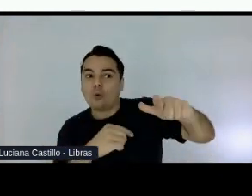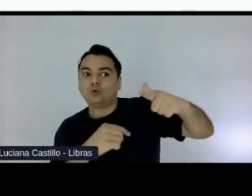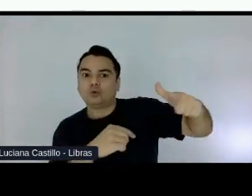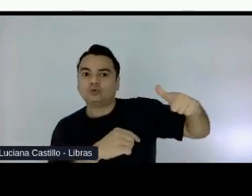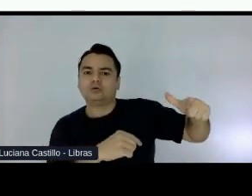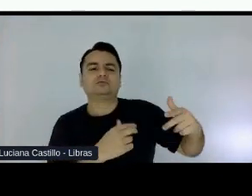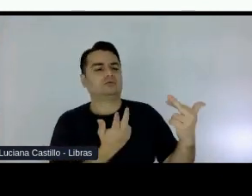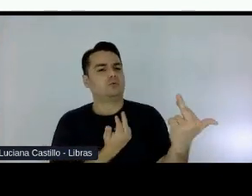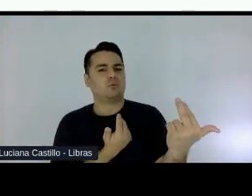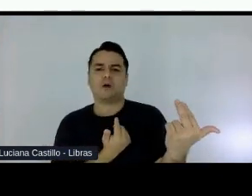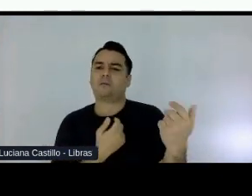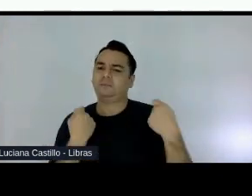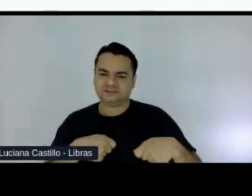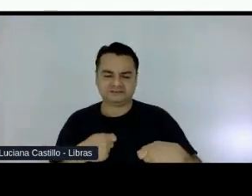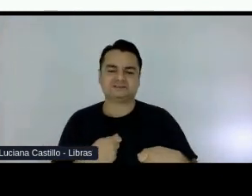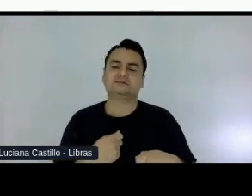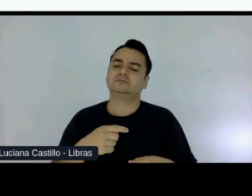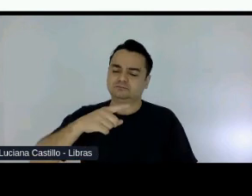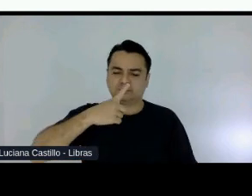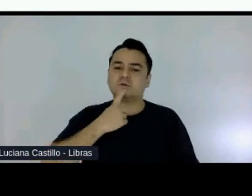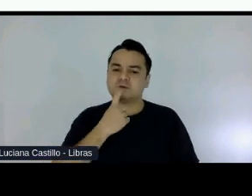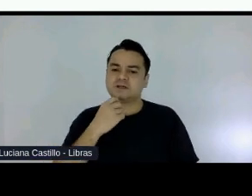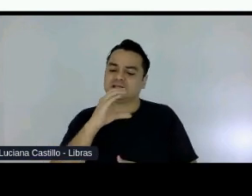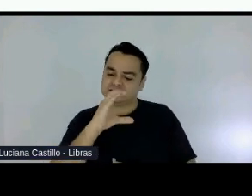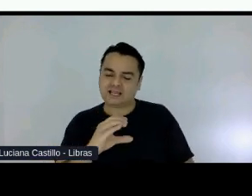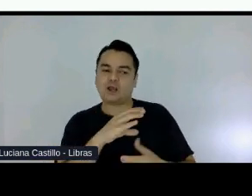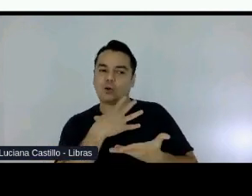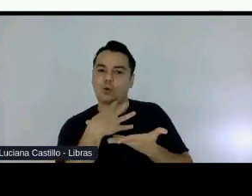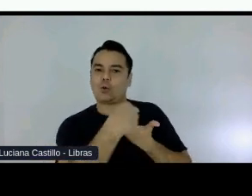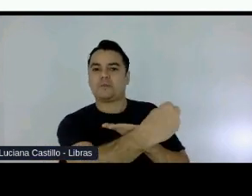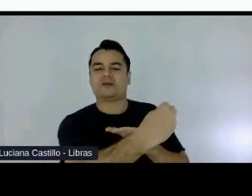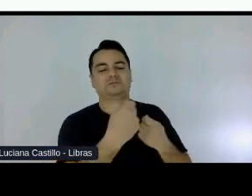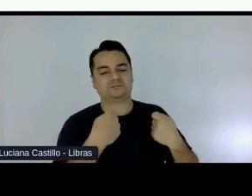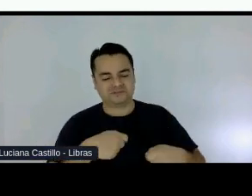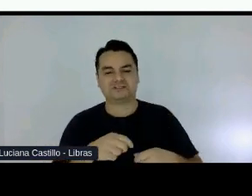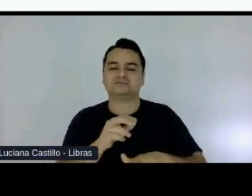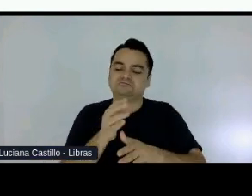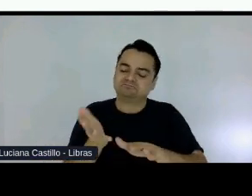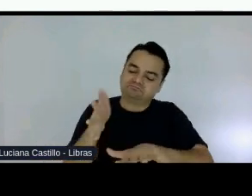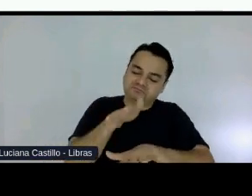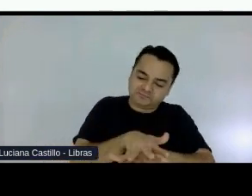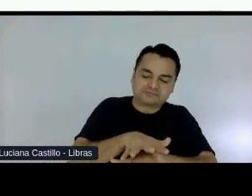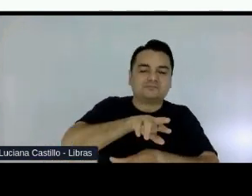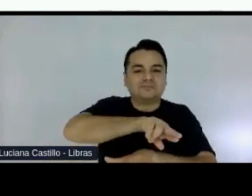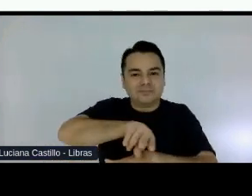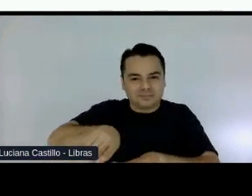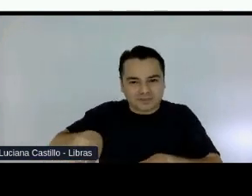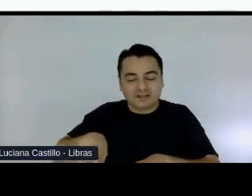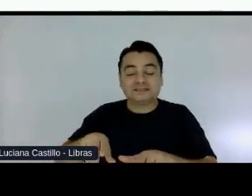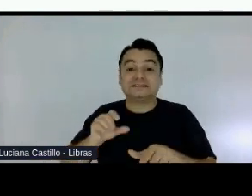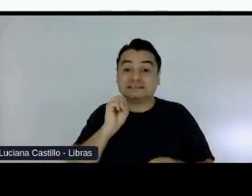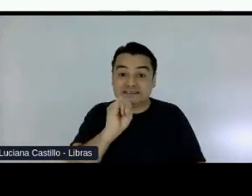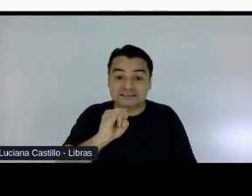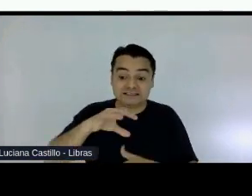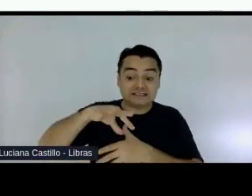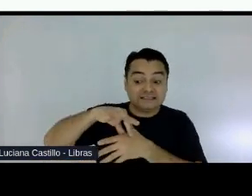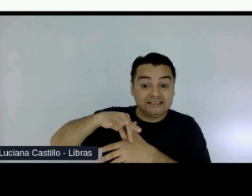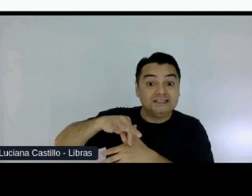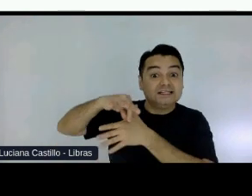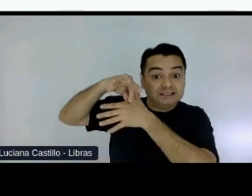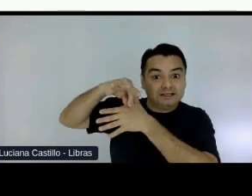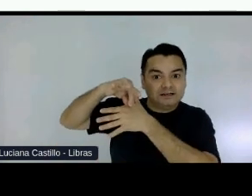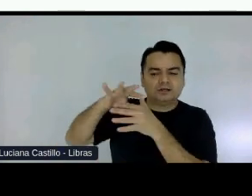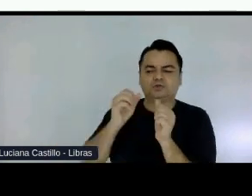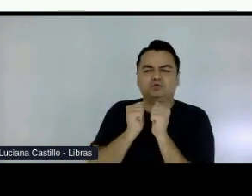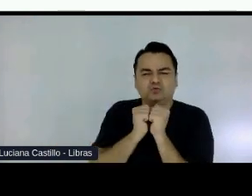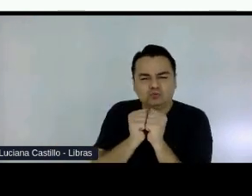aqui. Né, Ana? Acho que esse é o próximo passo. Né? Quando a gente tem uma liderança que está junto